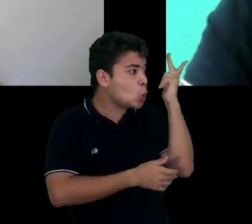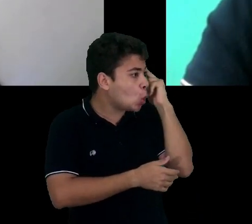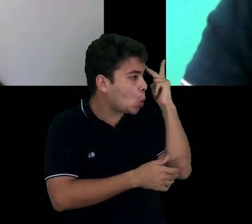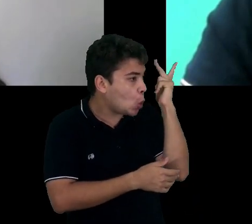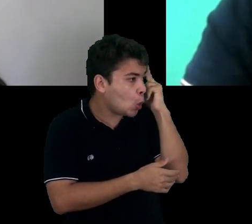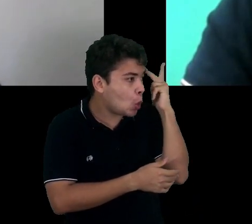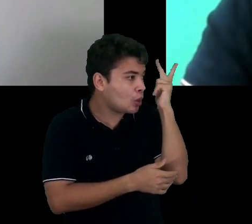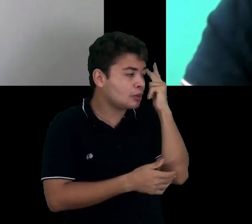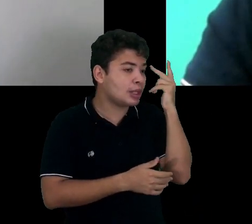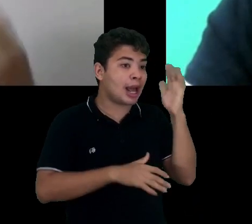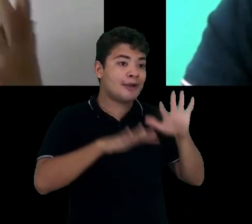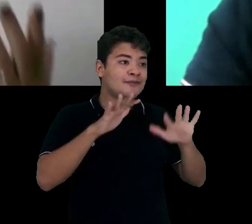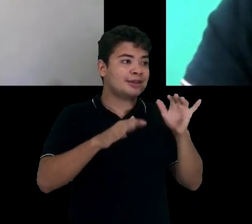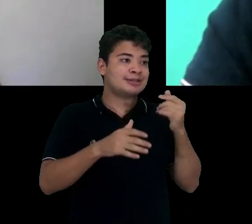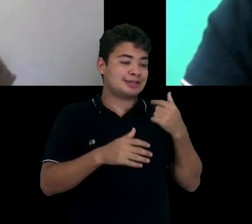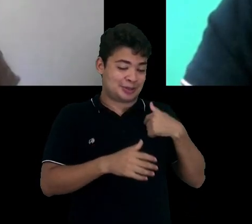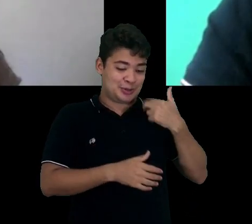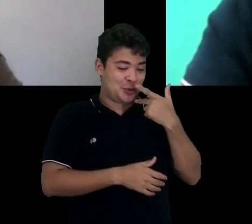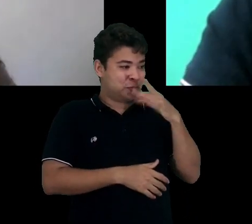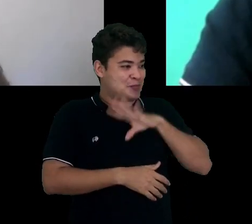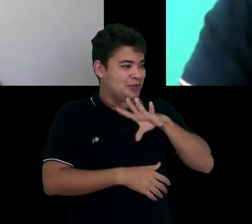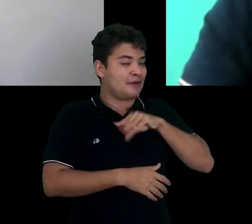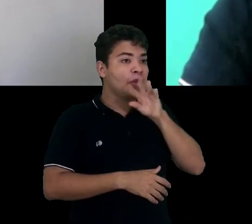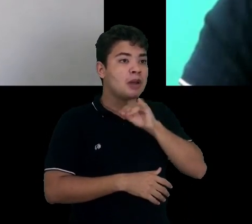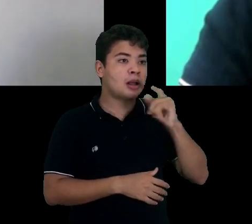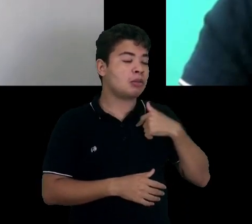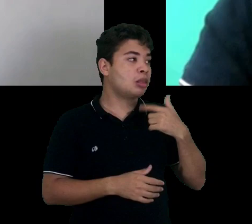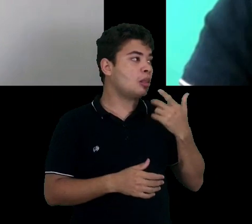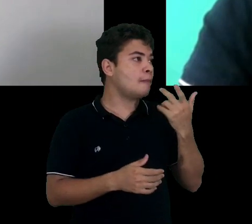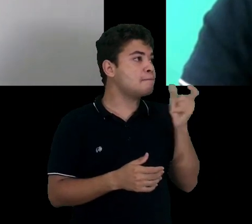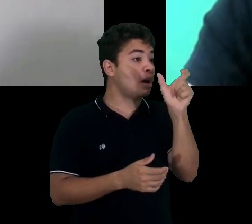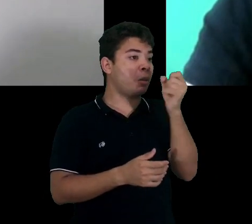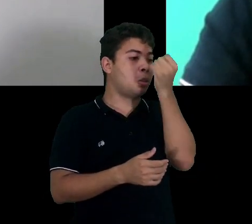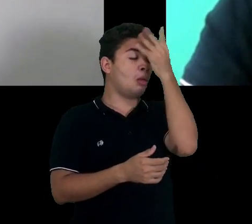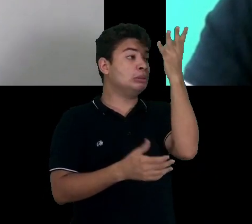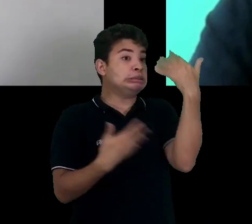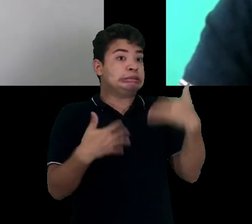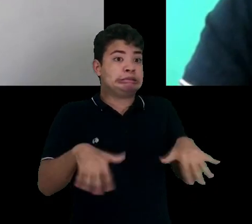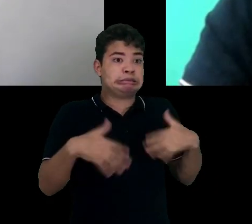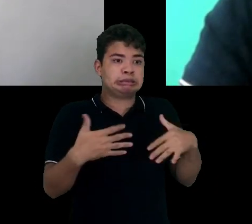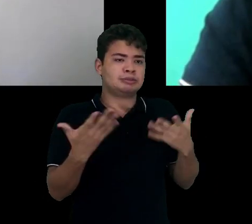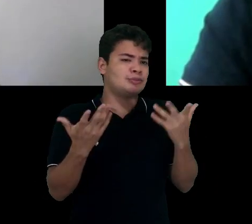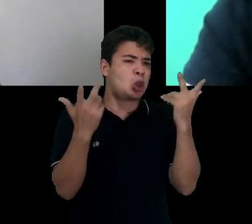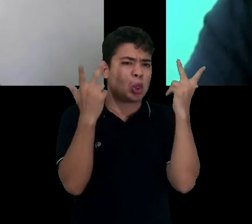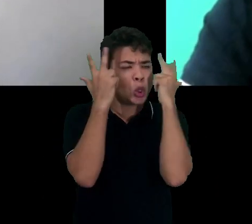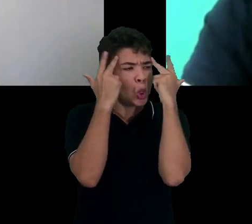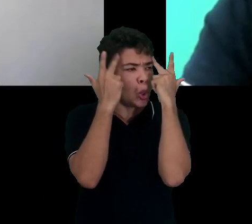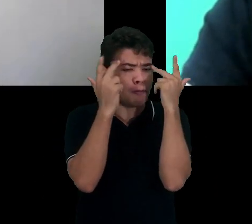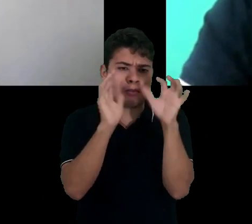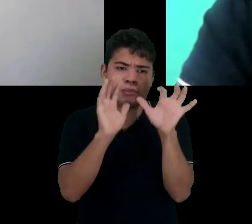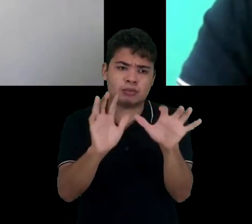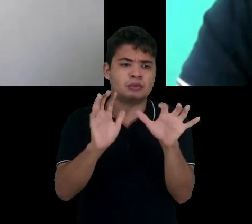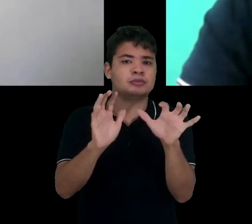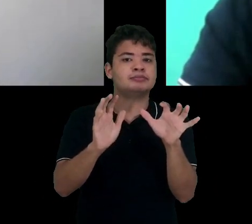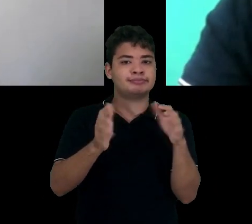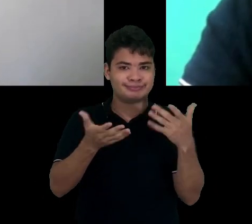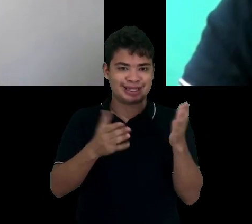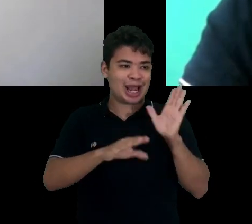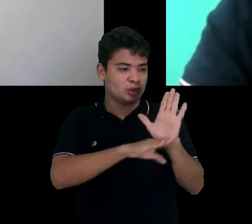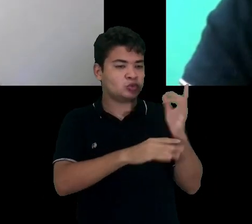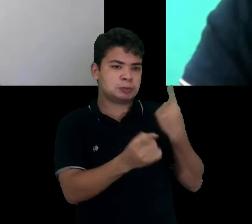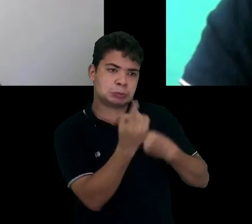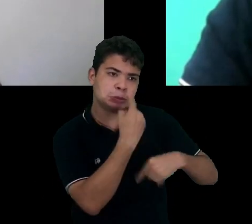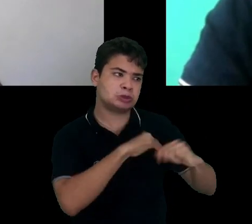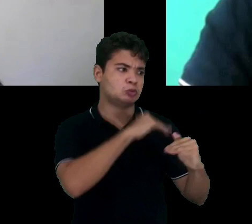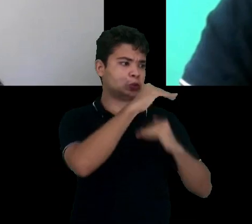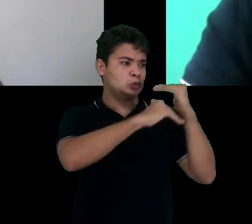né? É normal a gente até dar um branco até em português, imagina, né? Em outro Exato. idioma. Faz parte e a evolução vem com